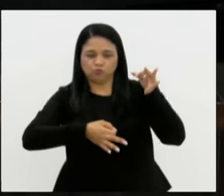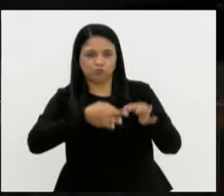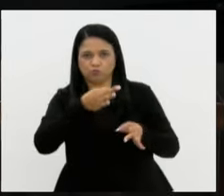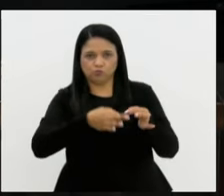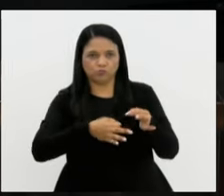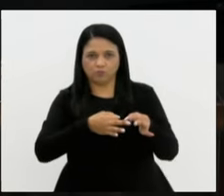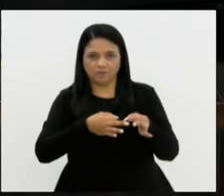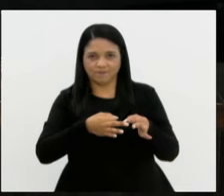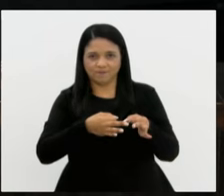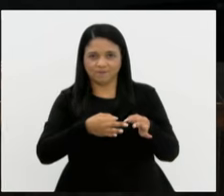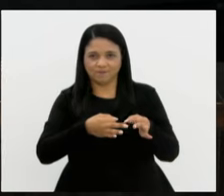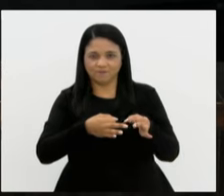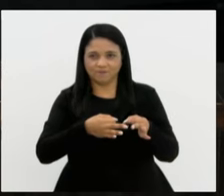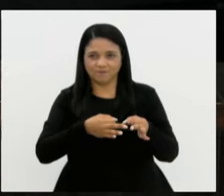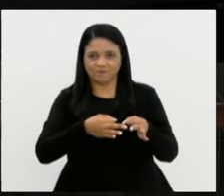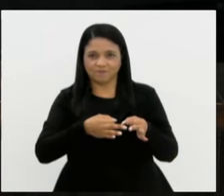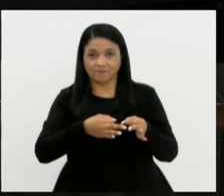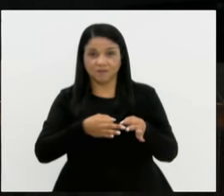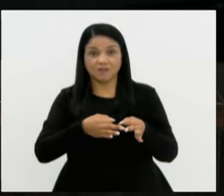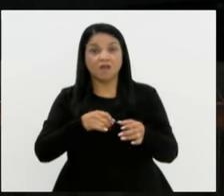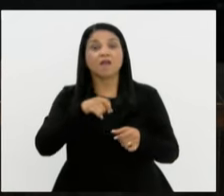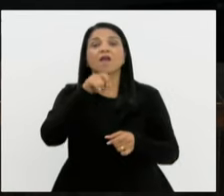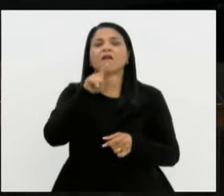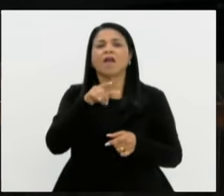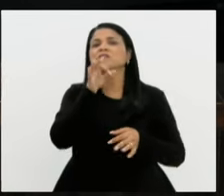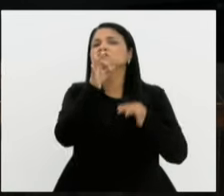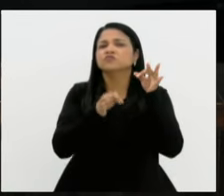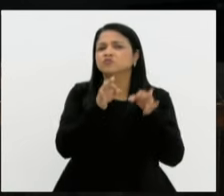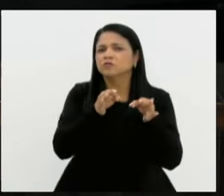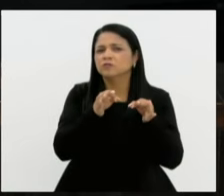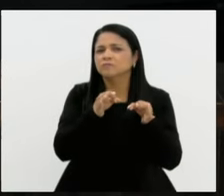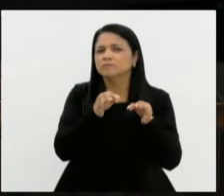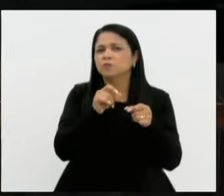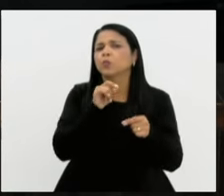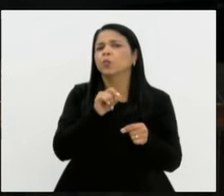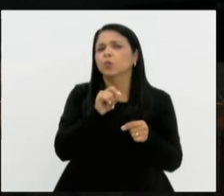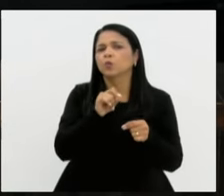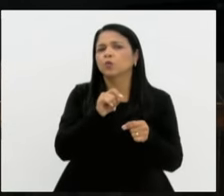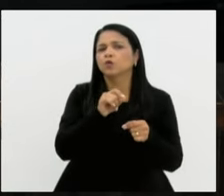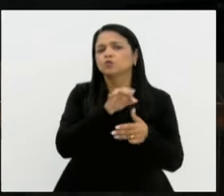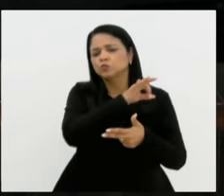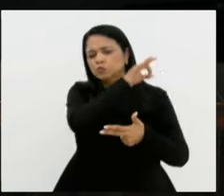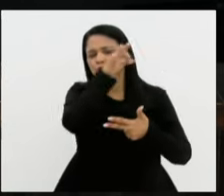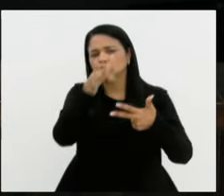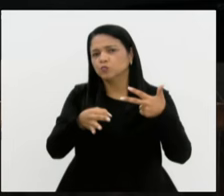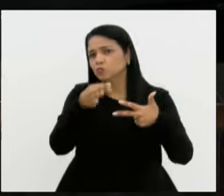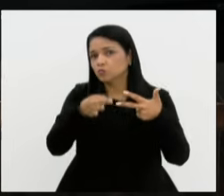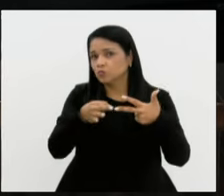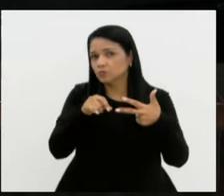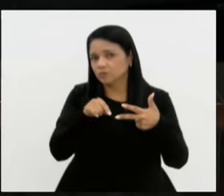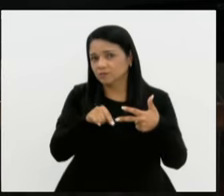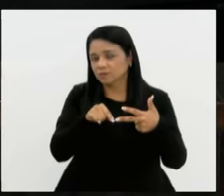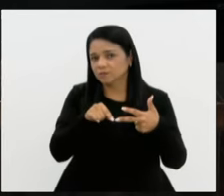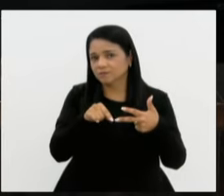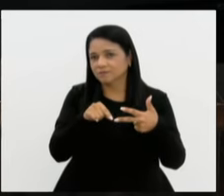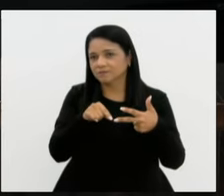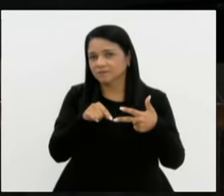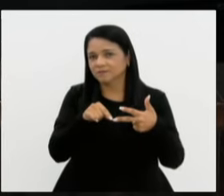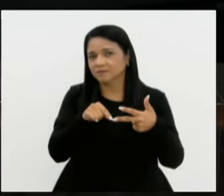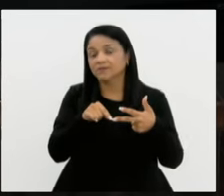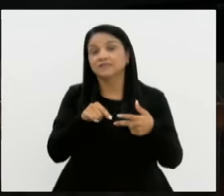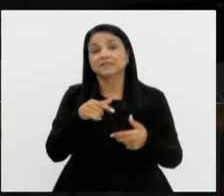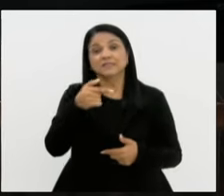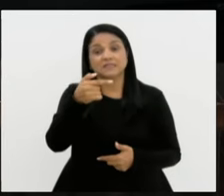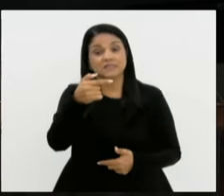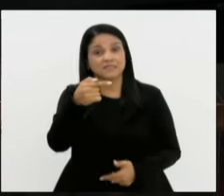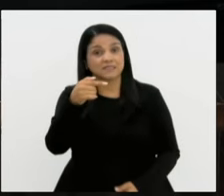julgar. Certo? Quem julga é a justiça, então nós estamos aqui para que possamos defender todos os